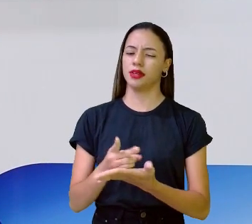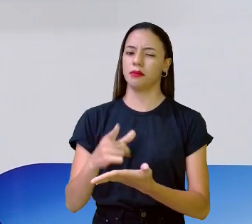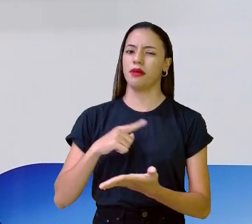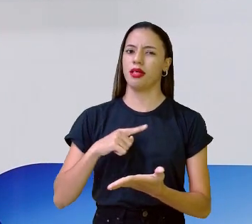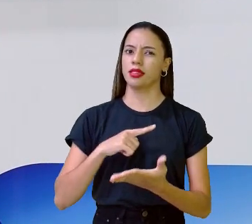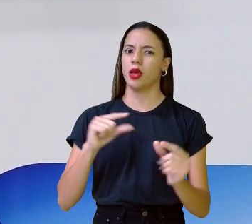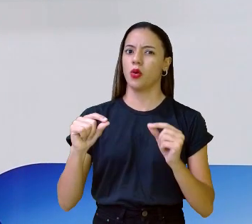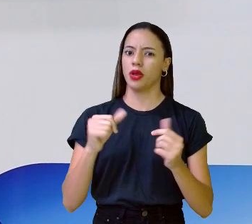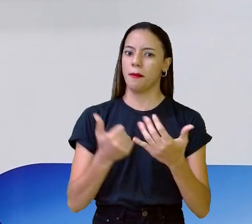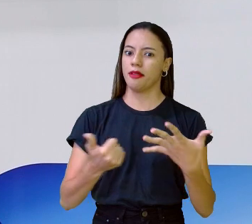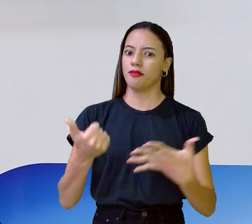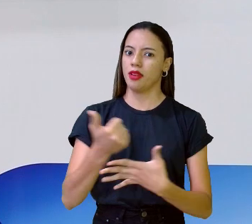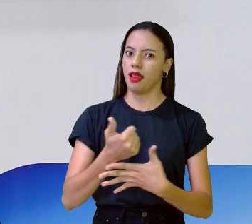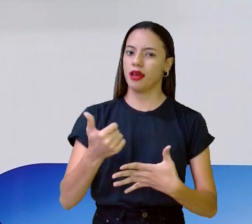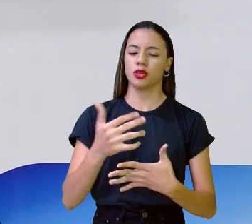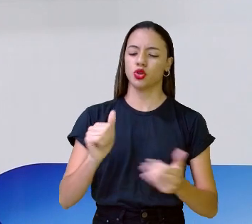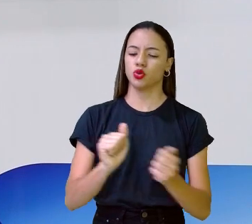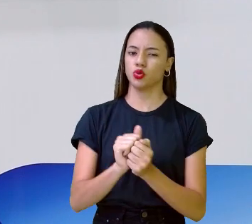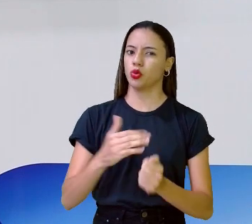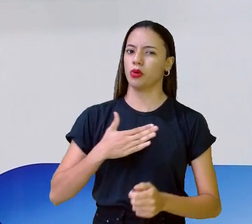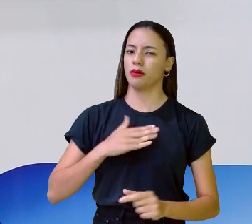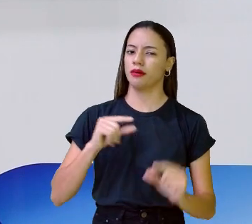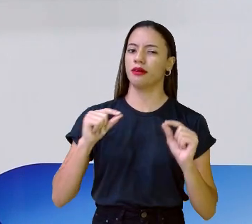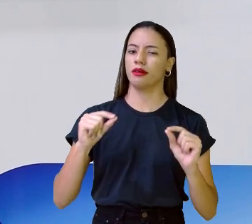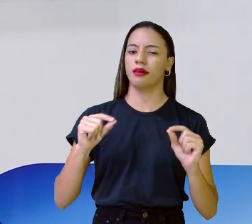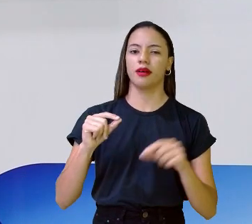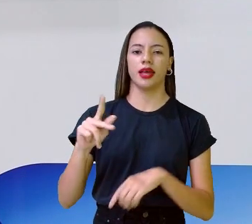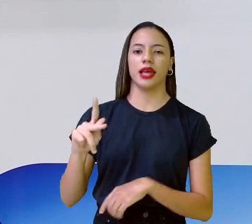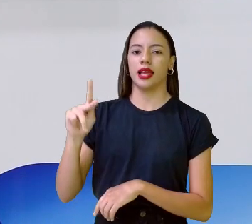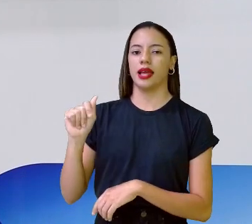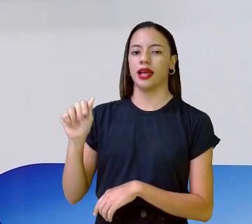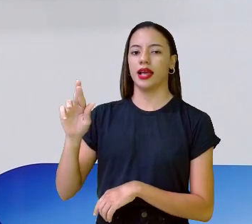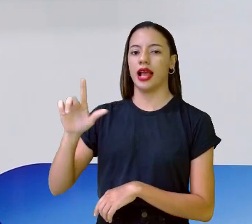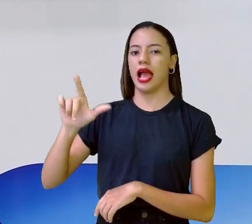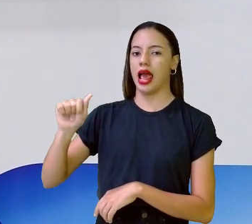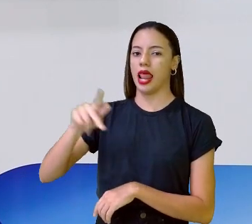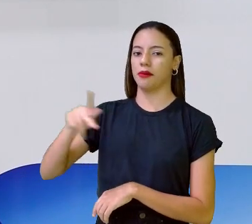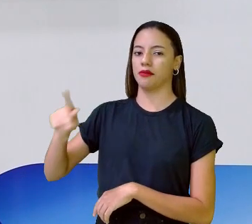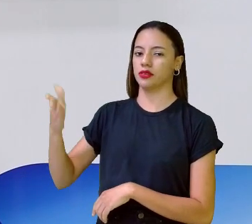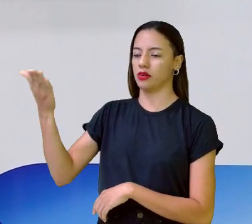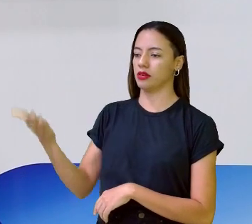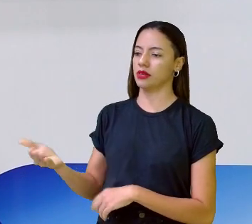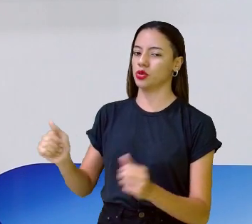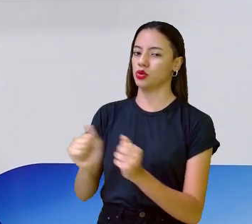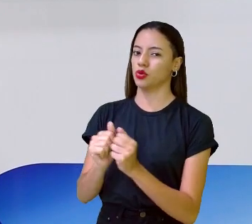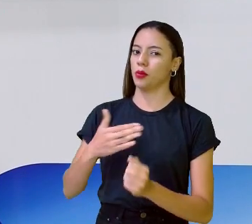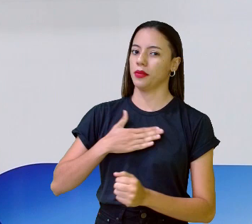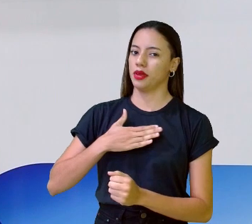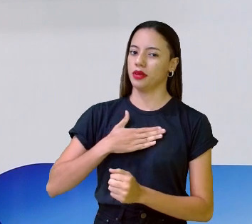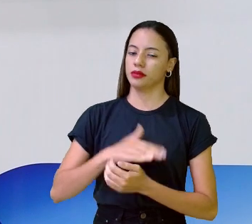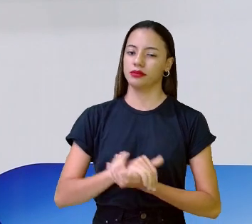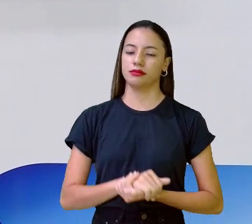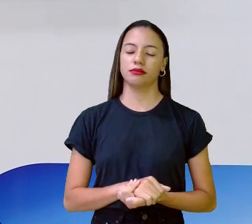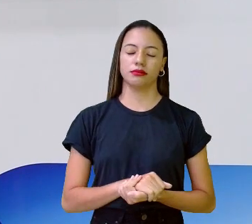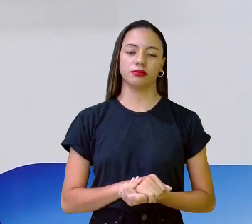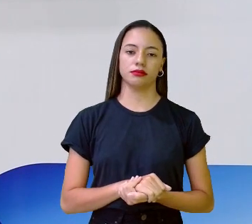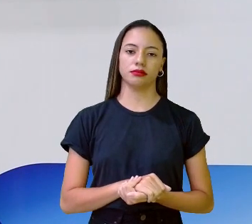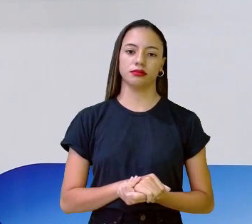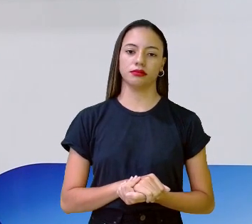de ter comigo a professora Carla Soátima, que está aqui comigo, tá? Então